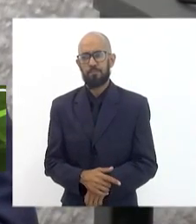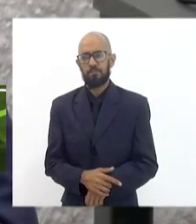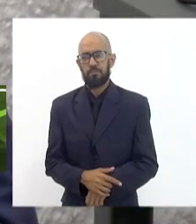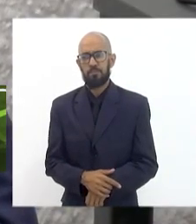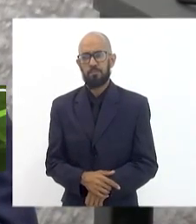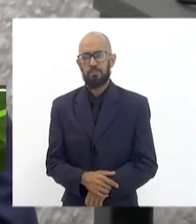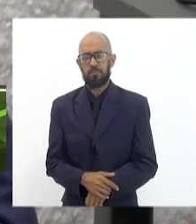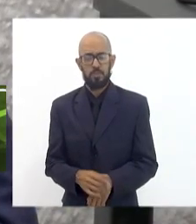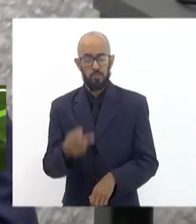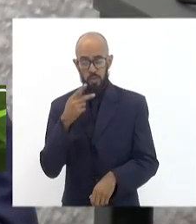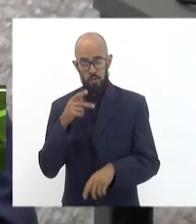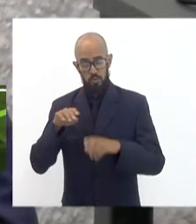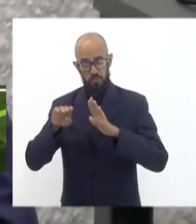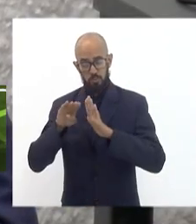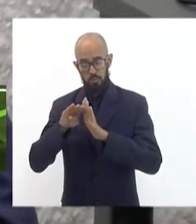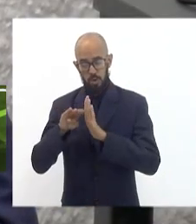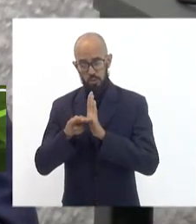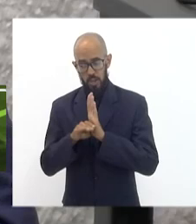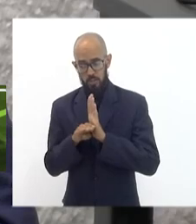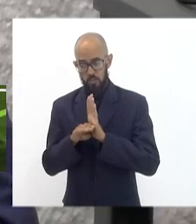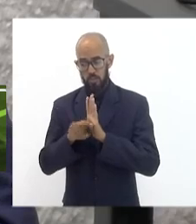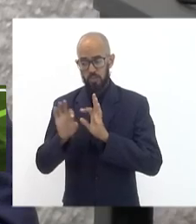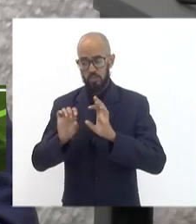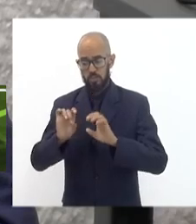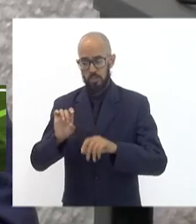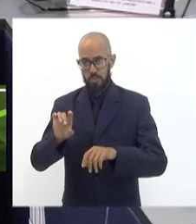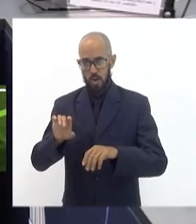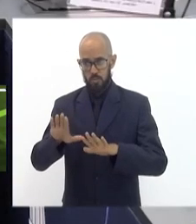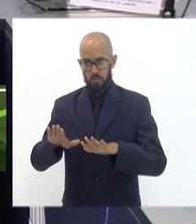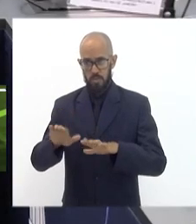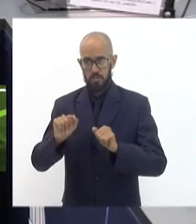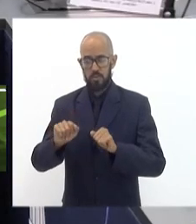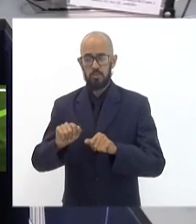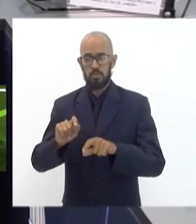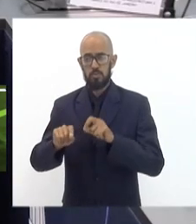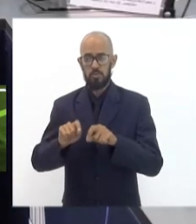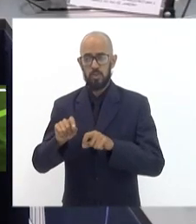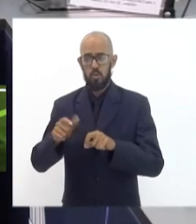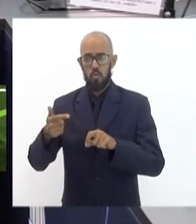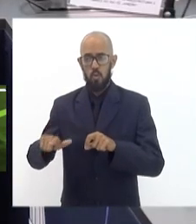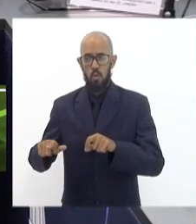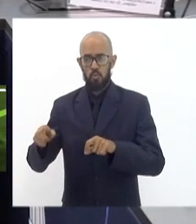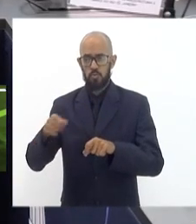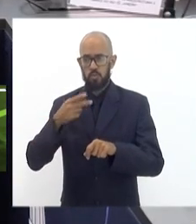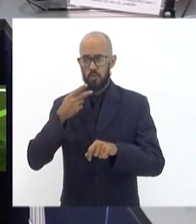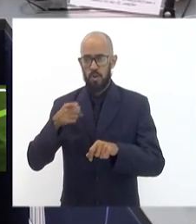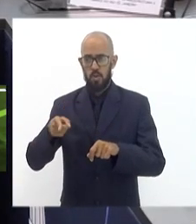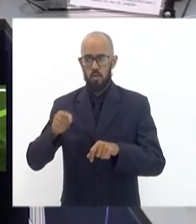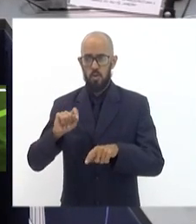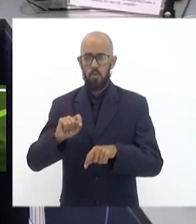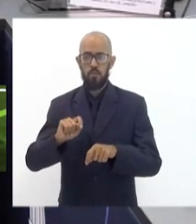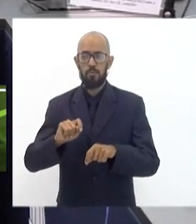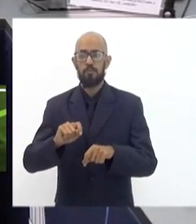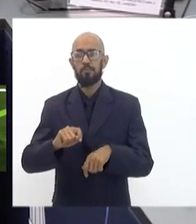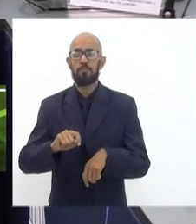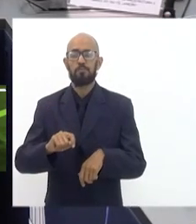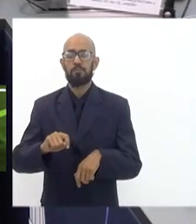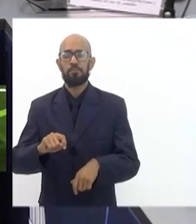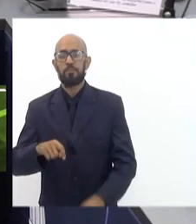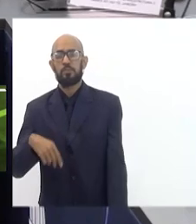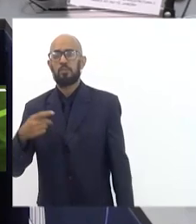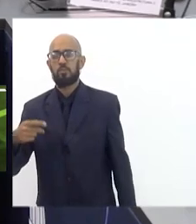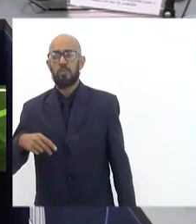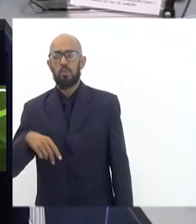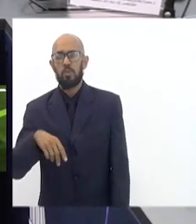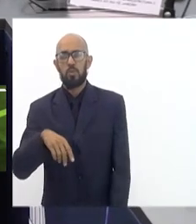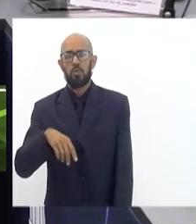especial é a missão deles dos projetos especiais que eu sou colocou você colocou